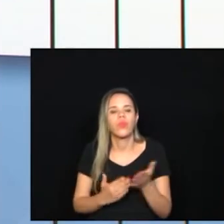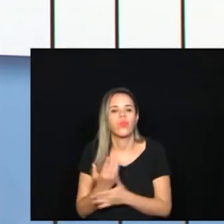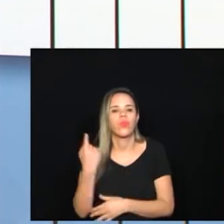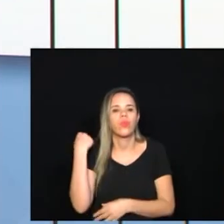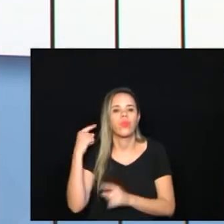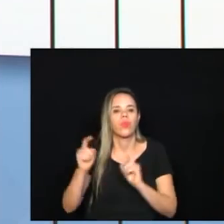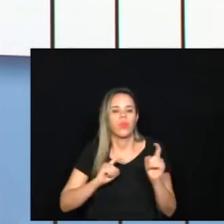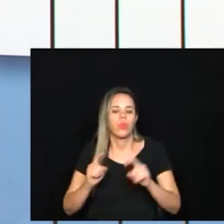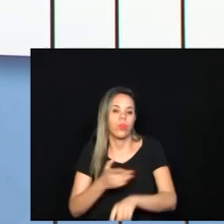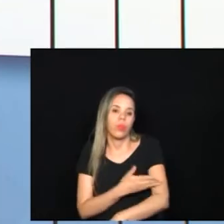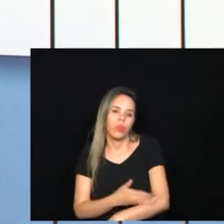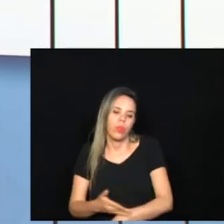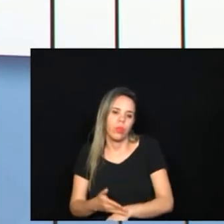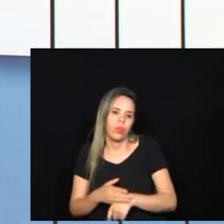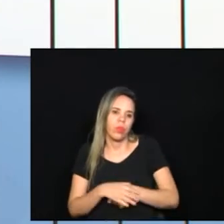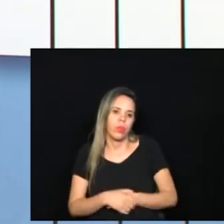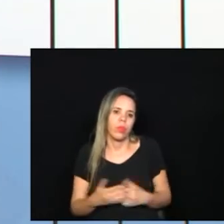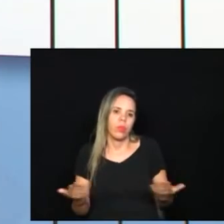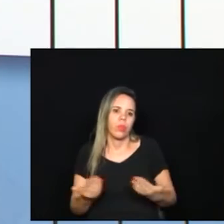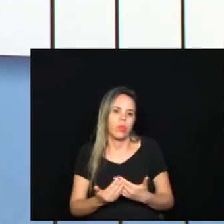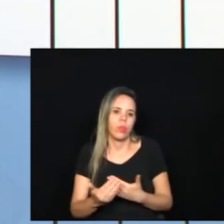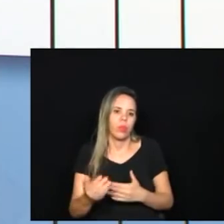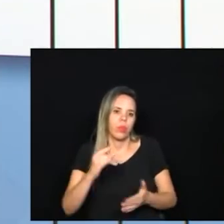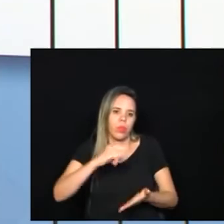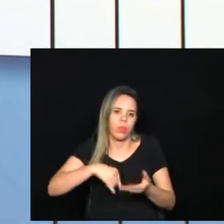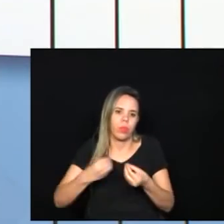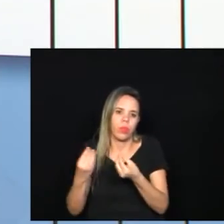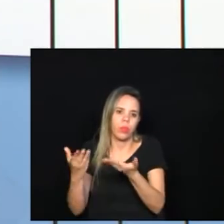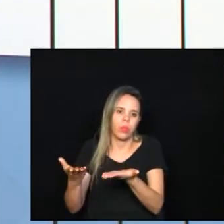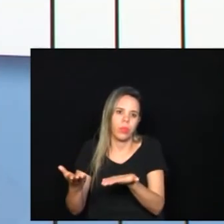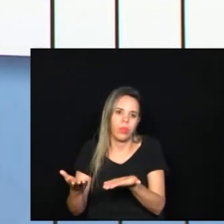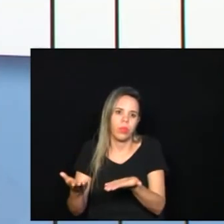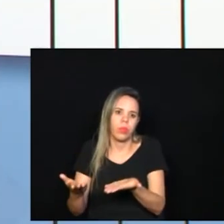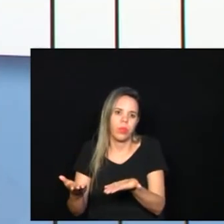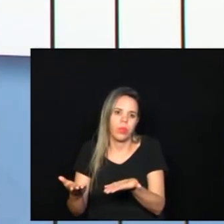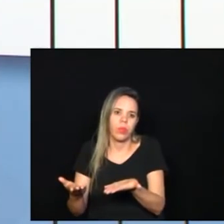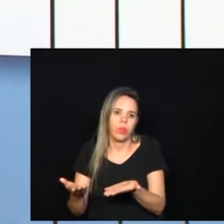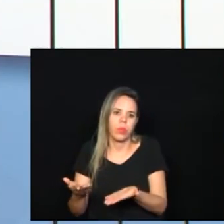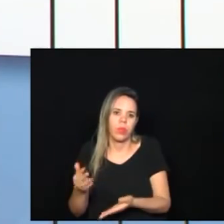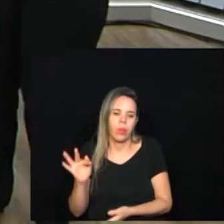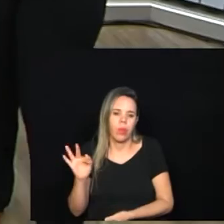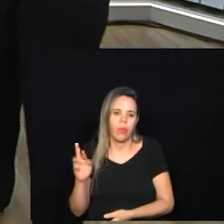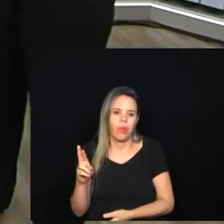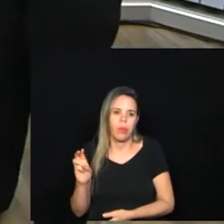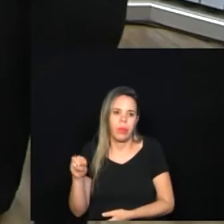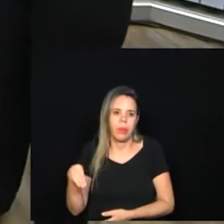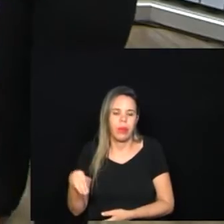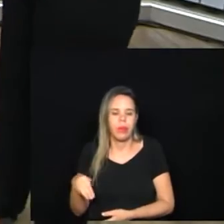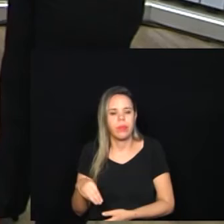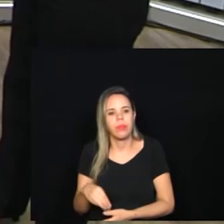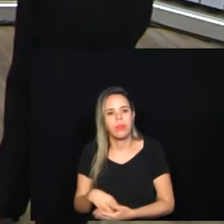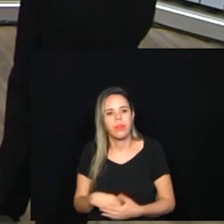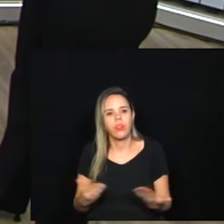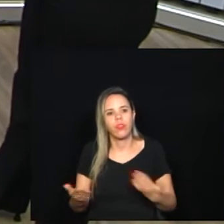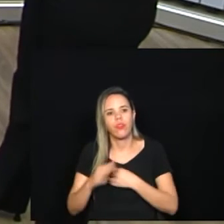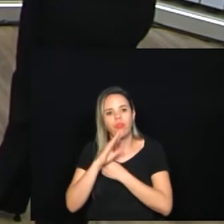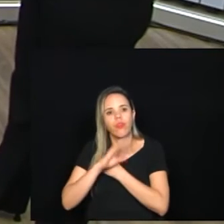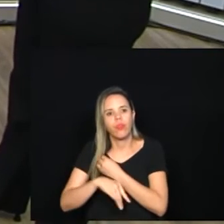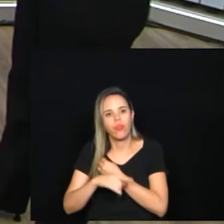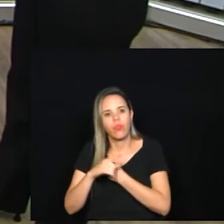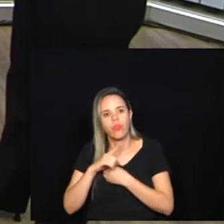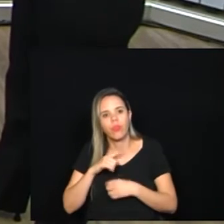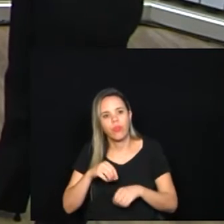última reunião ordinária e agora o documento será encaminhado à FEBRABAN. E Mina Abreu, hoje à tarde,